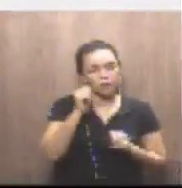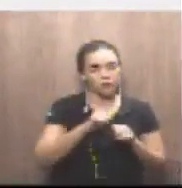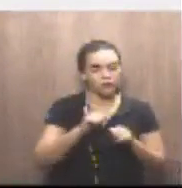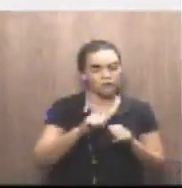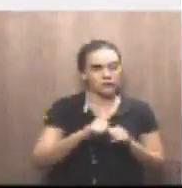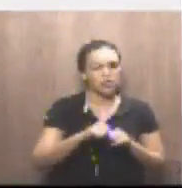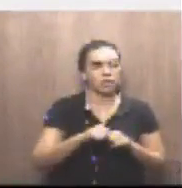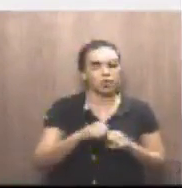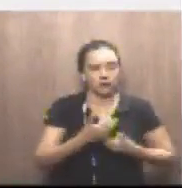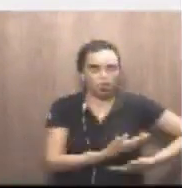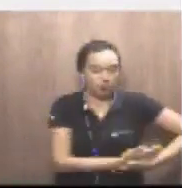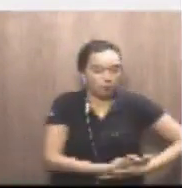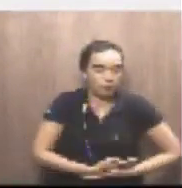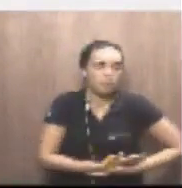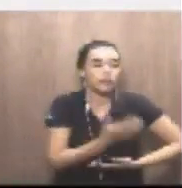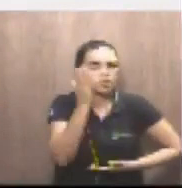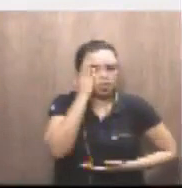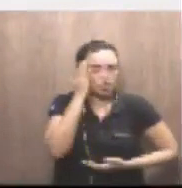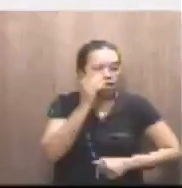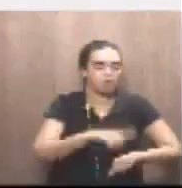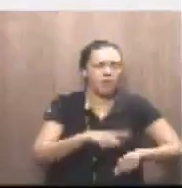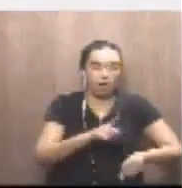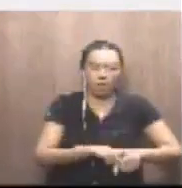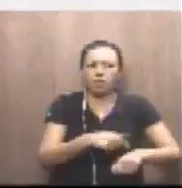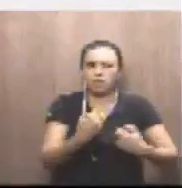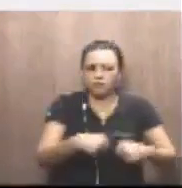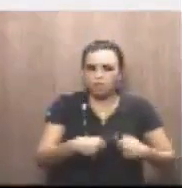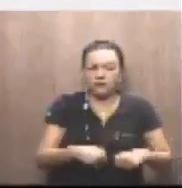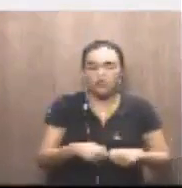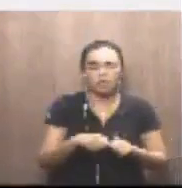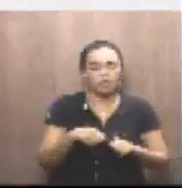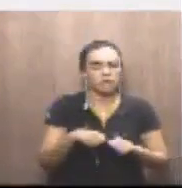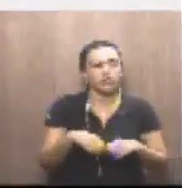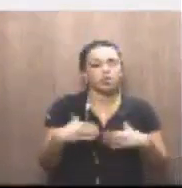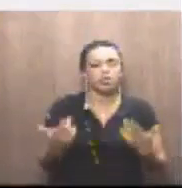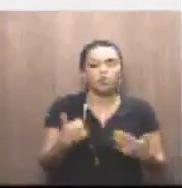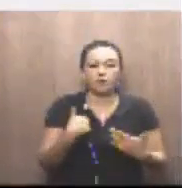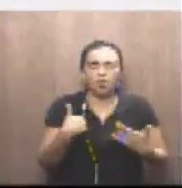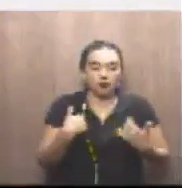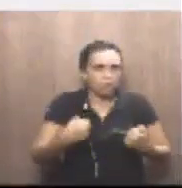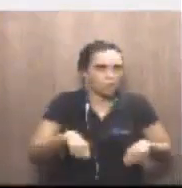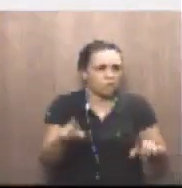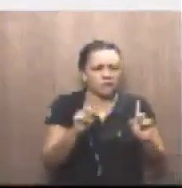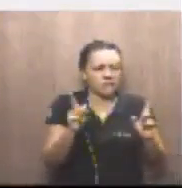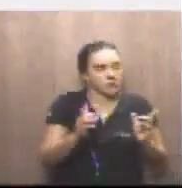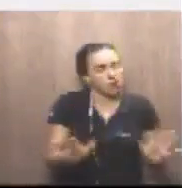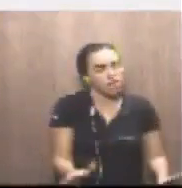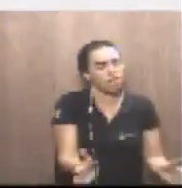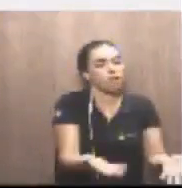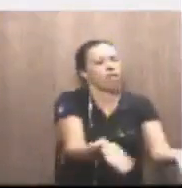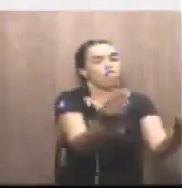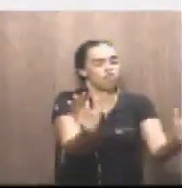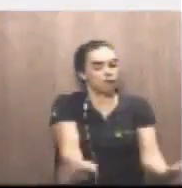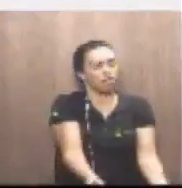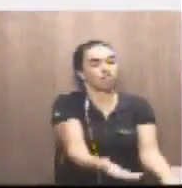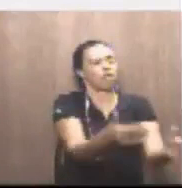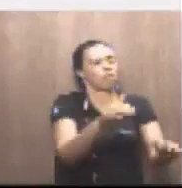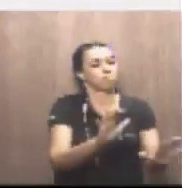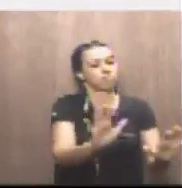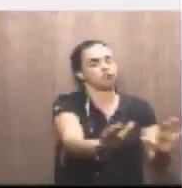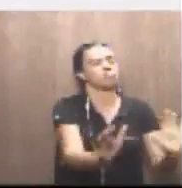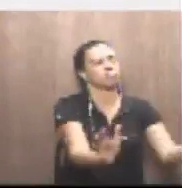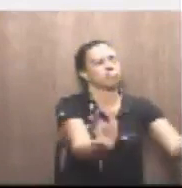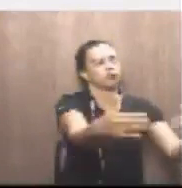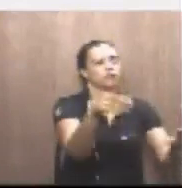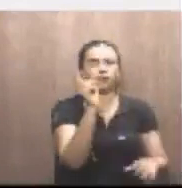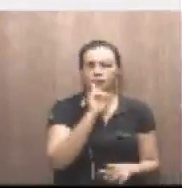e o bebê sabe exatamente o que ele precisa fazer. Então, eu não preciso ficar tocando nessa mulher,